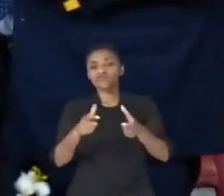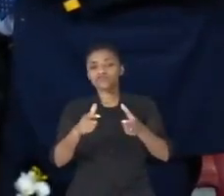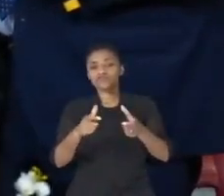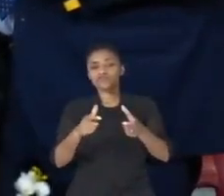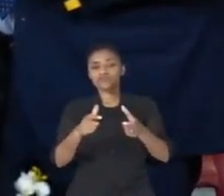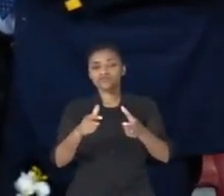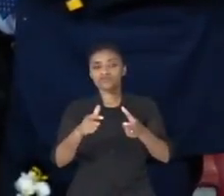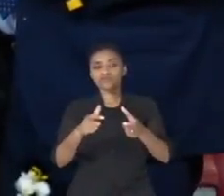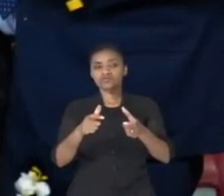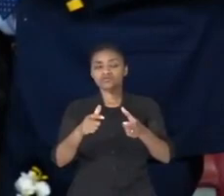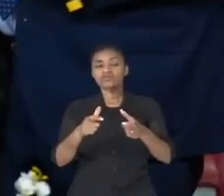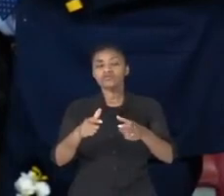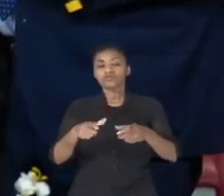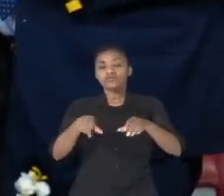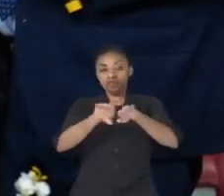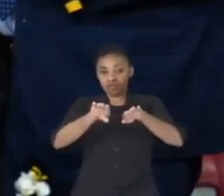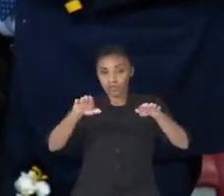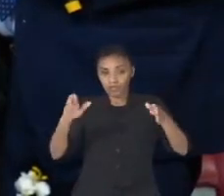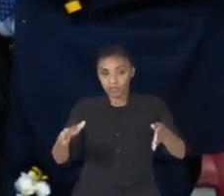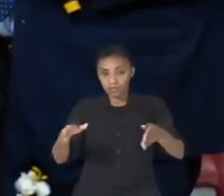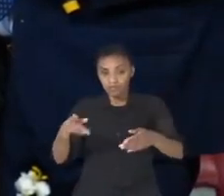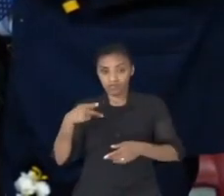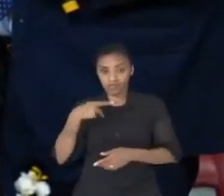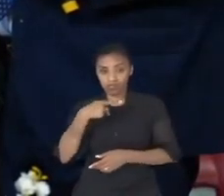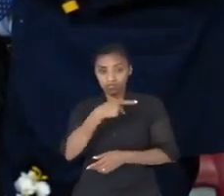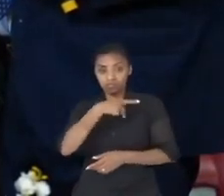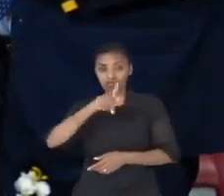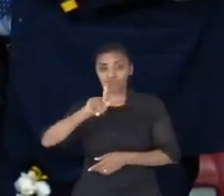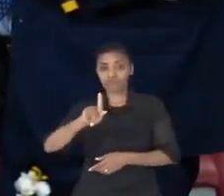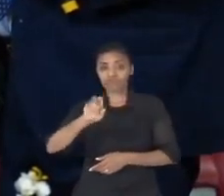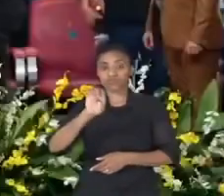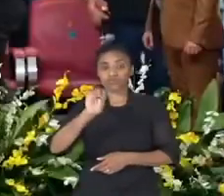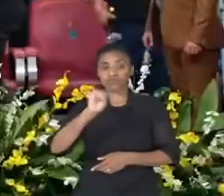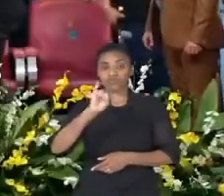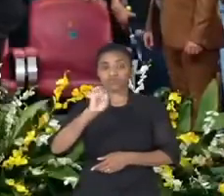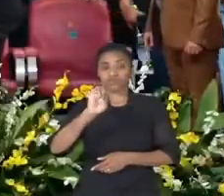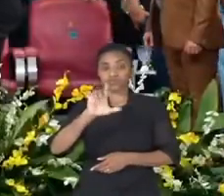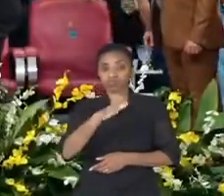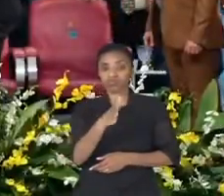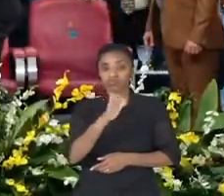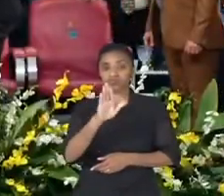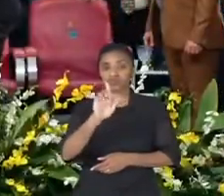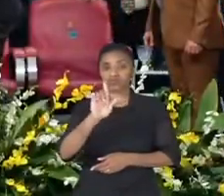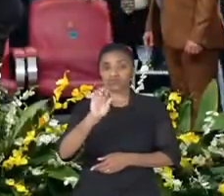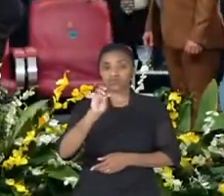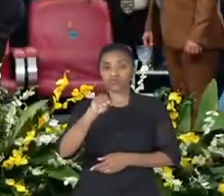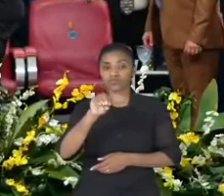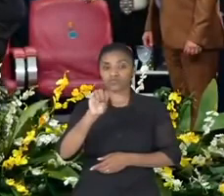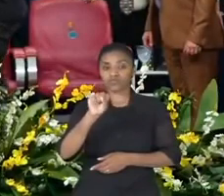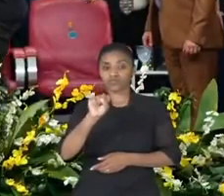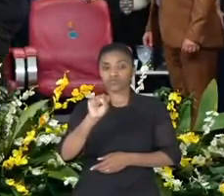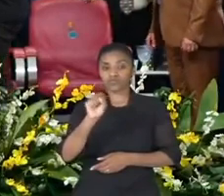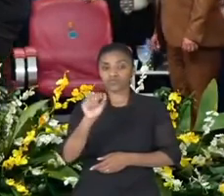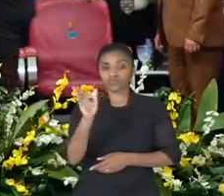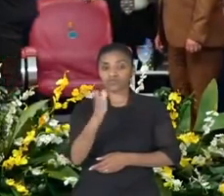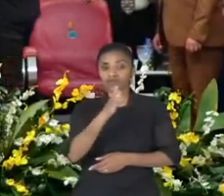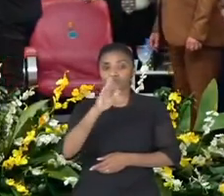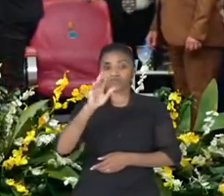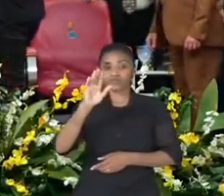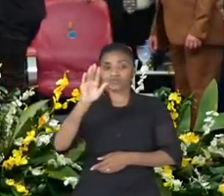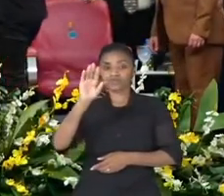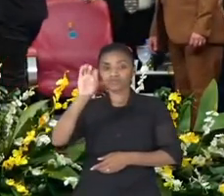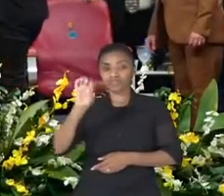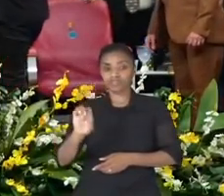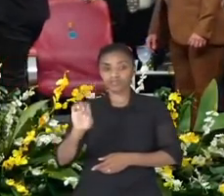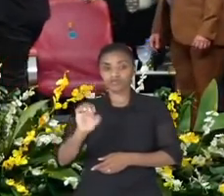Na banca do pastor Gesiel Gomes, à esquerda, então não é à direita. O Lorinaldo é de léxico,